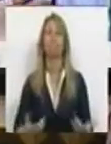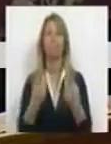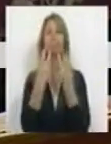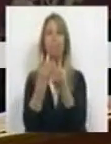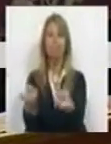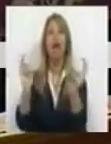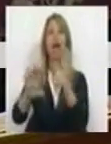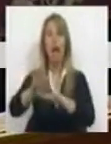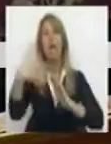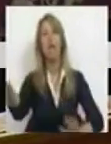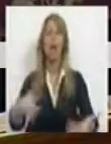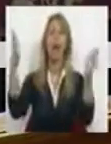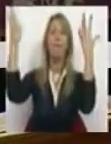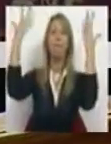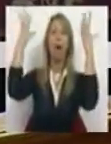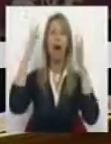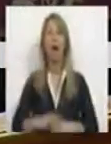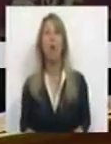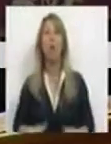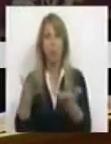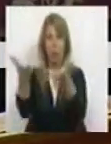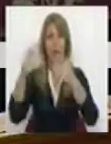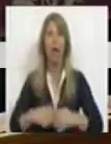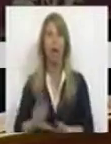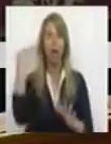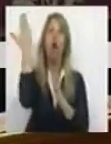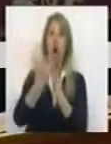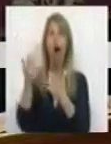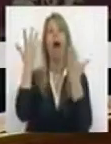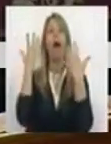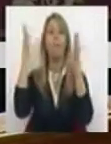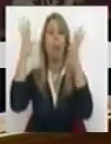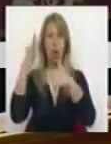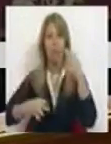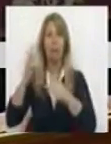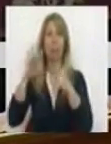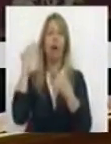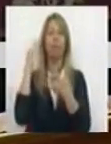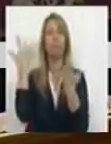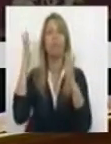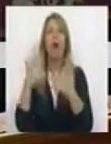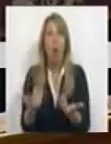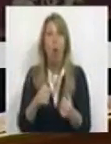está aí, o aplauso para o Tribunal Constitucional está aí e toda a gente sabe ver o contraste.